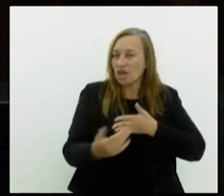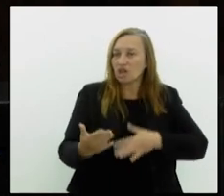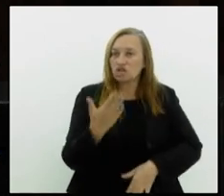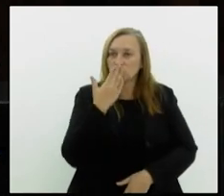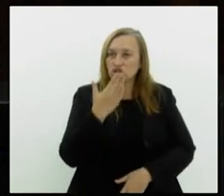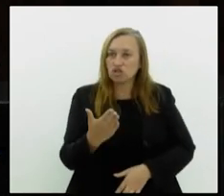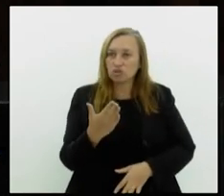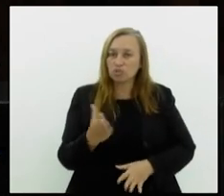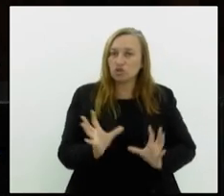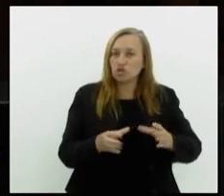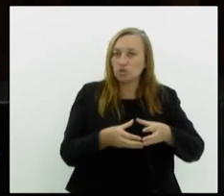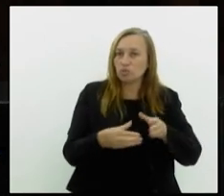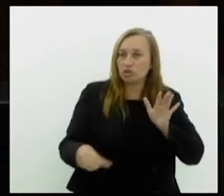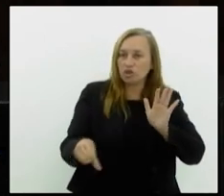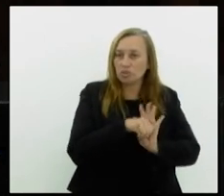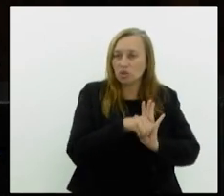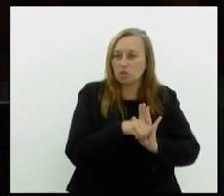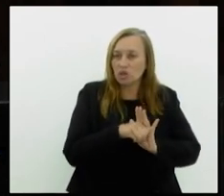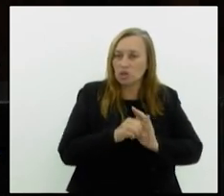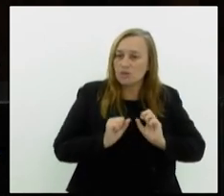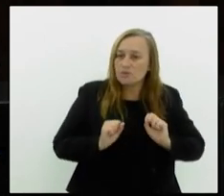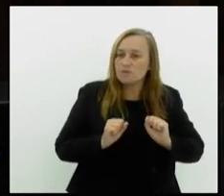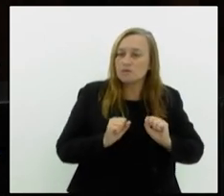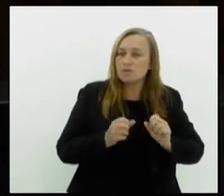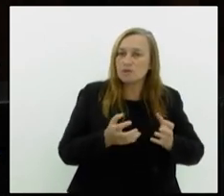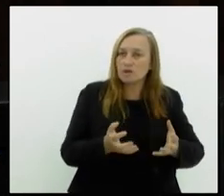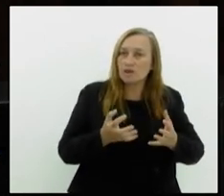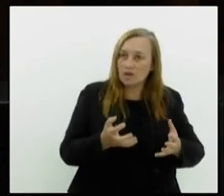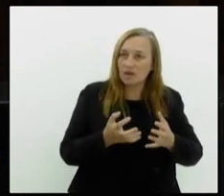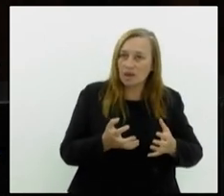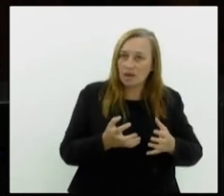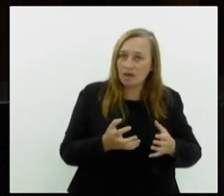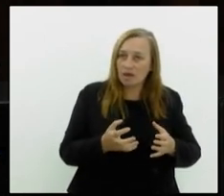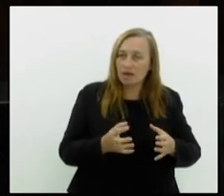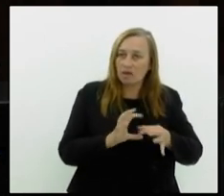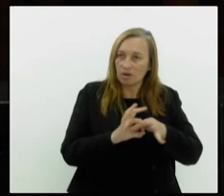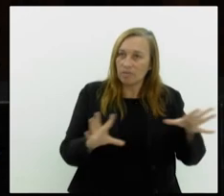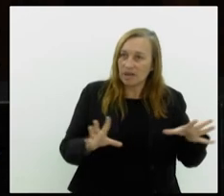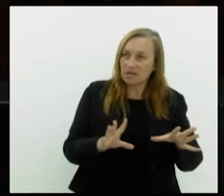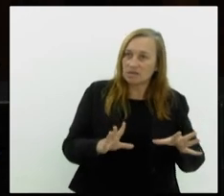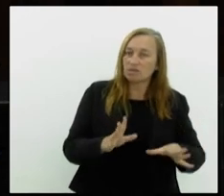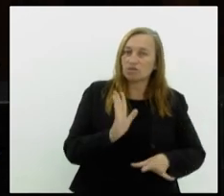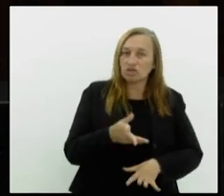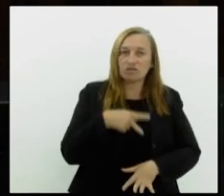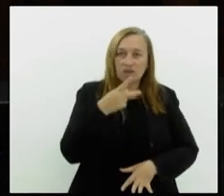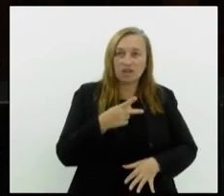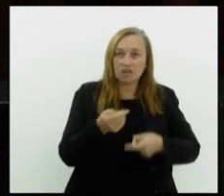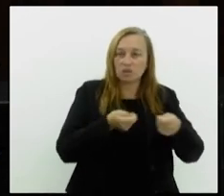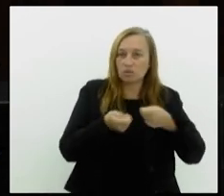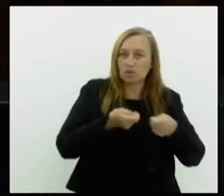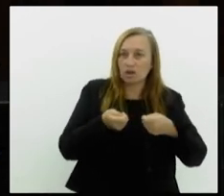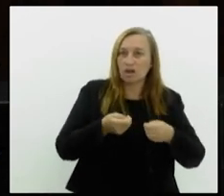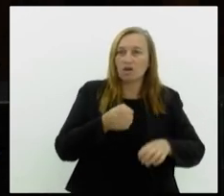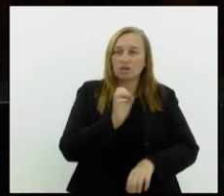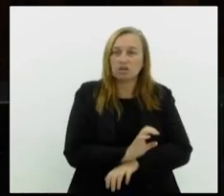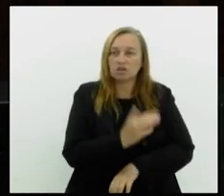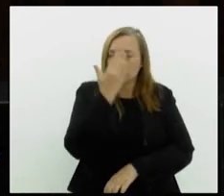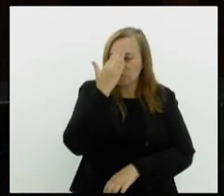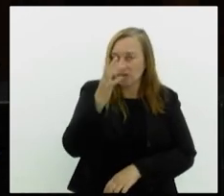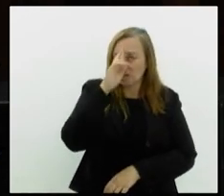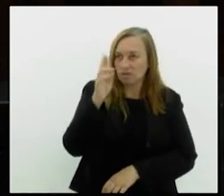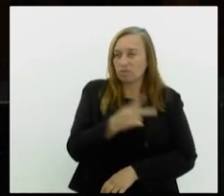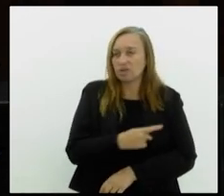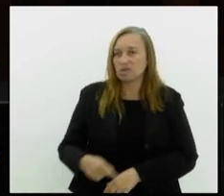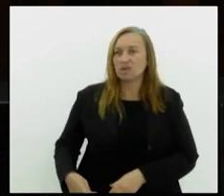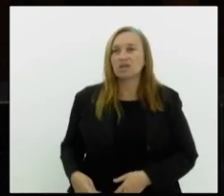de quadrilha que insiste, com o aval desses que eu citei, em dominar o nosso estado. Muito obrigado, senhor presidente.